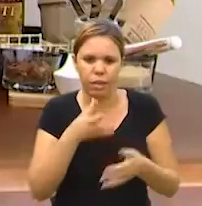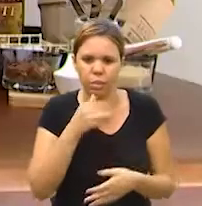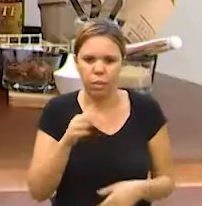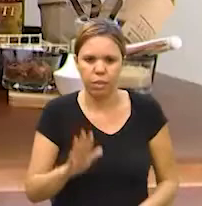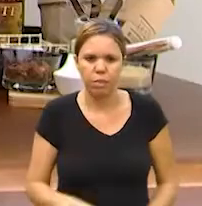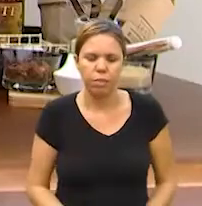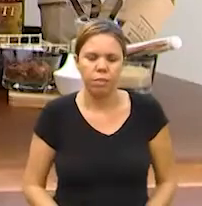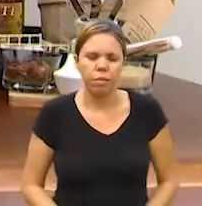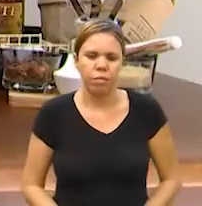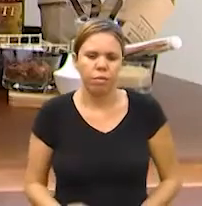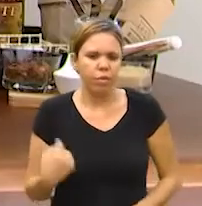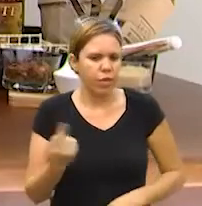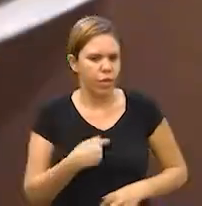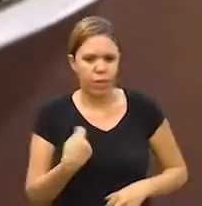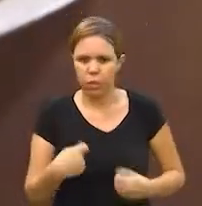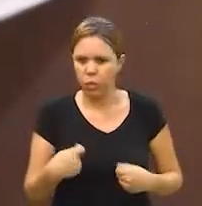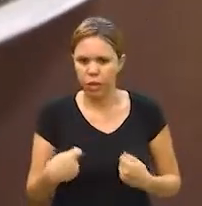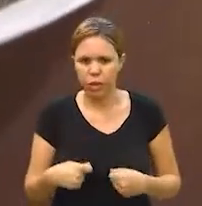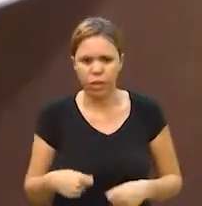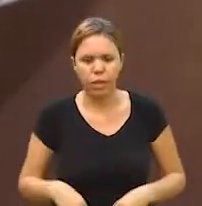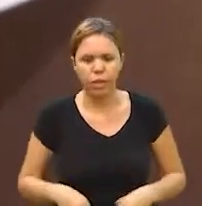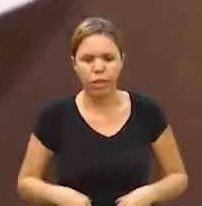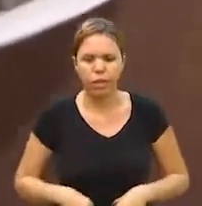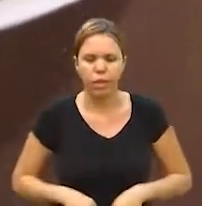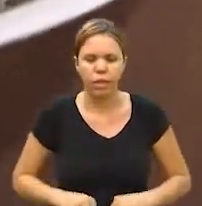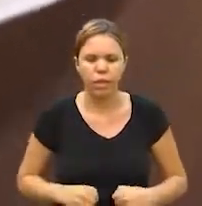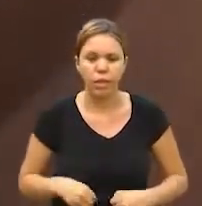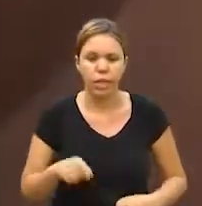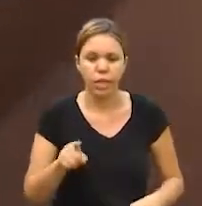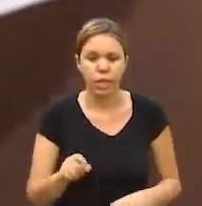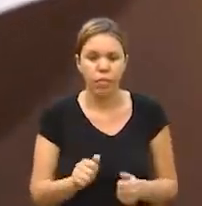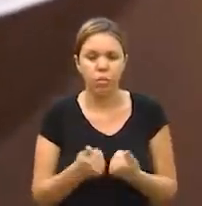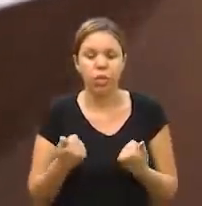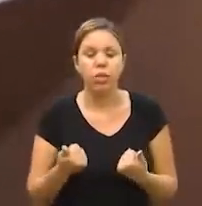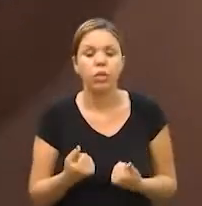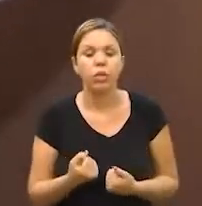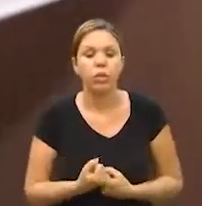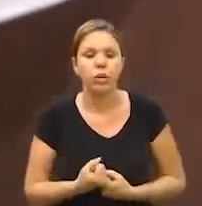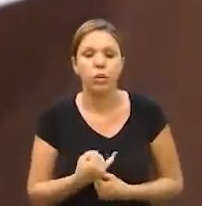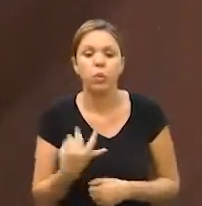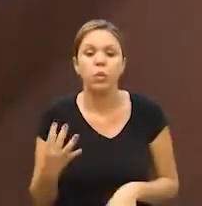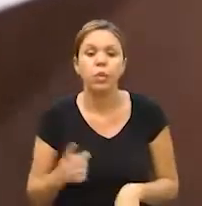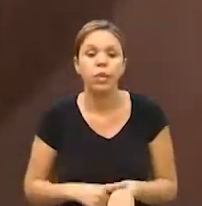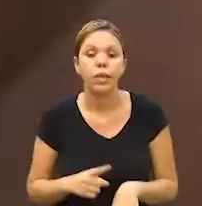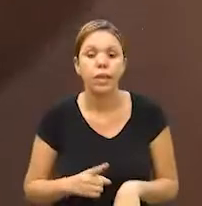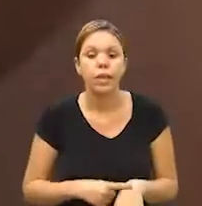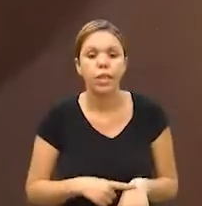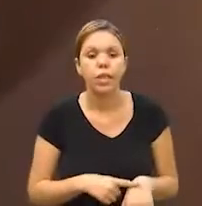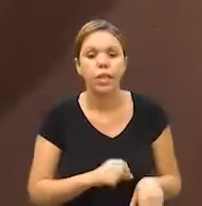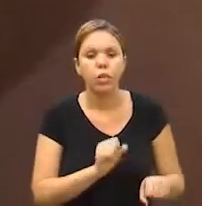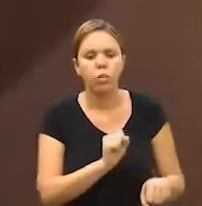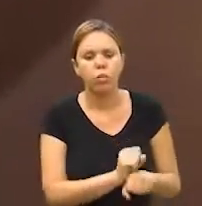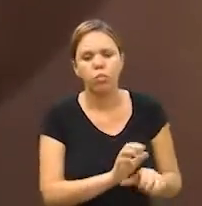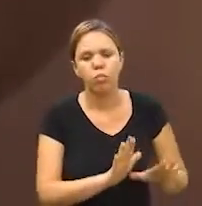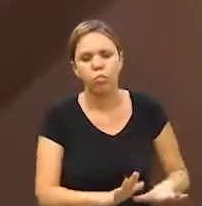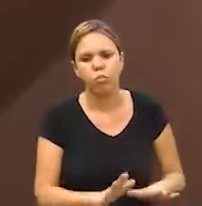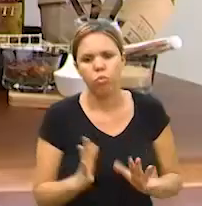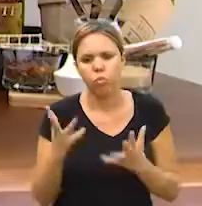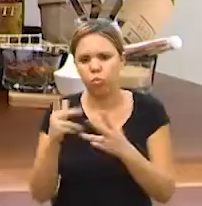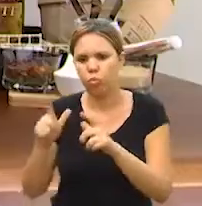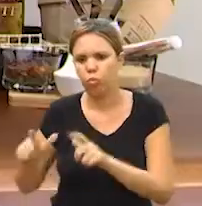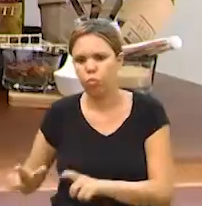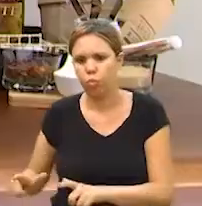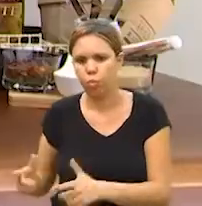bem mais, uhum. E a gente não vai precisar fazer a sova. Esse pão, ele vai levar quanto tempo até chegar naquele estágio lindo